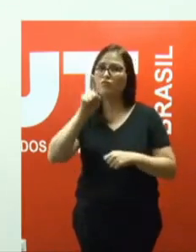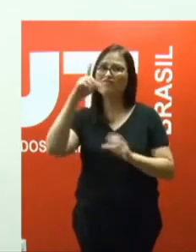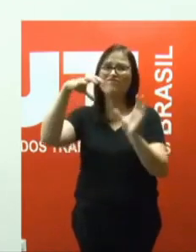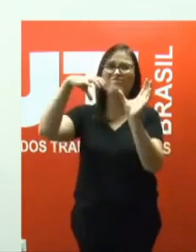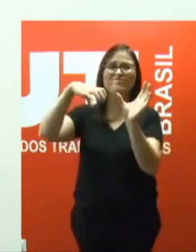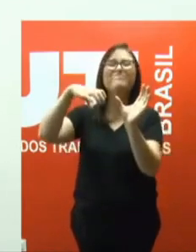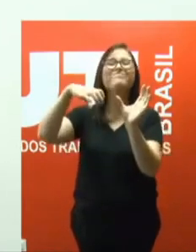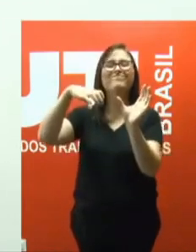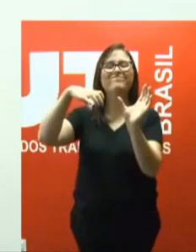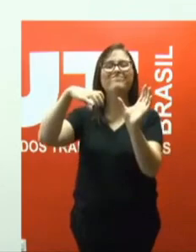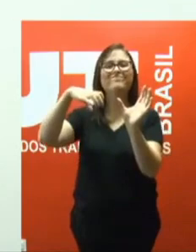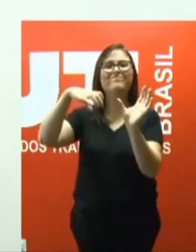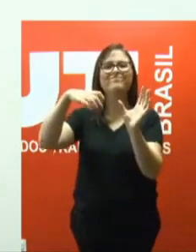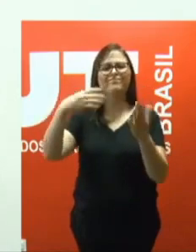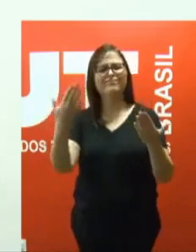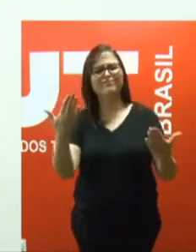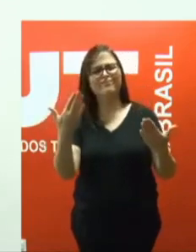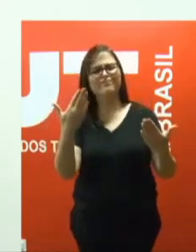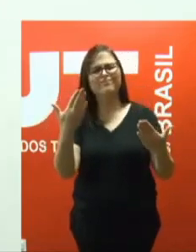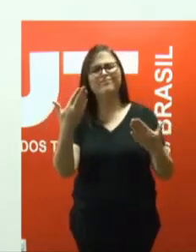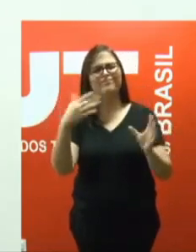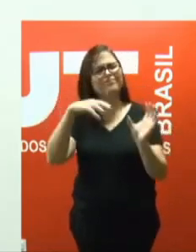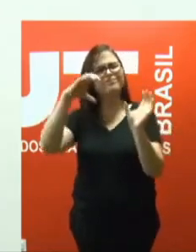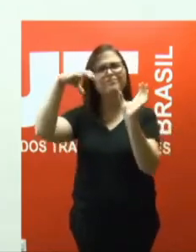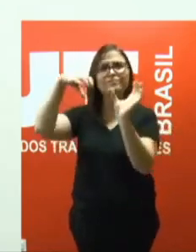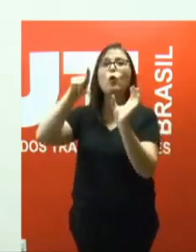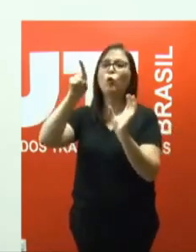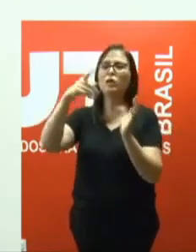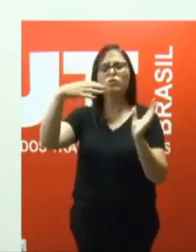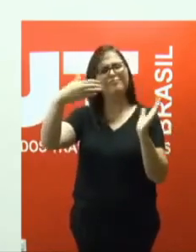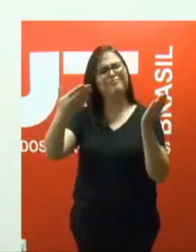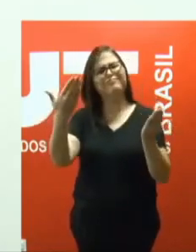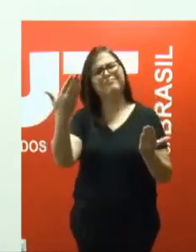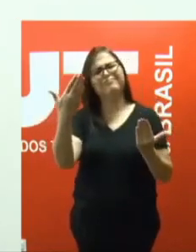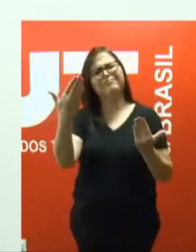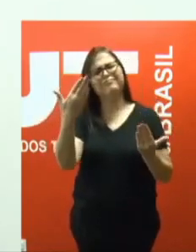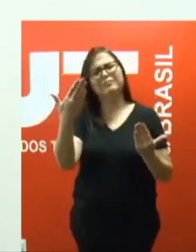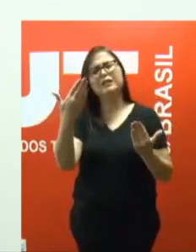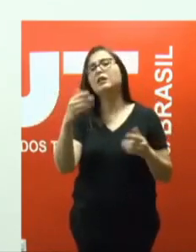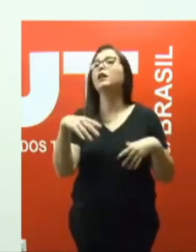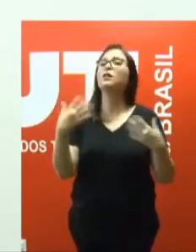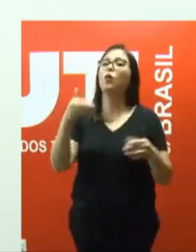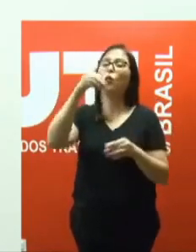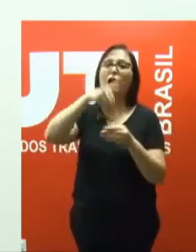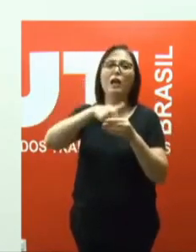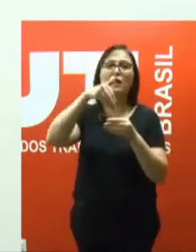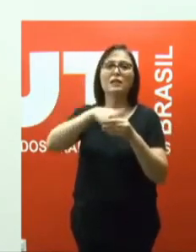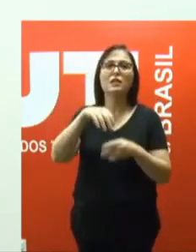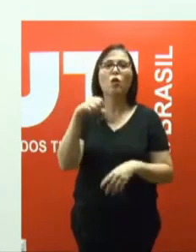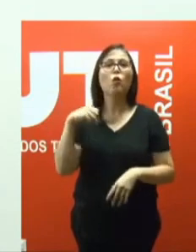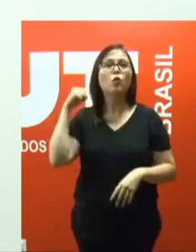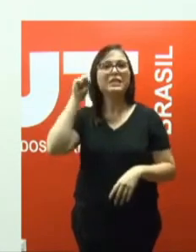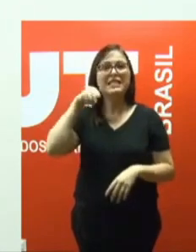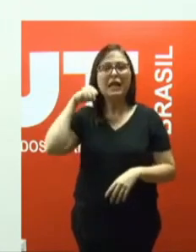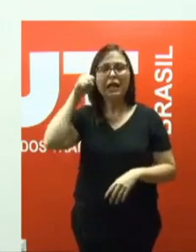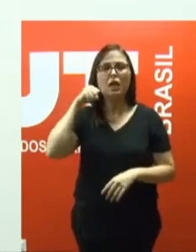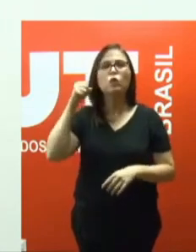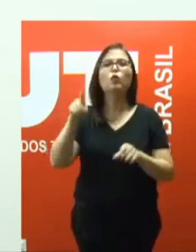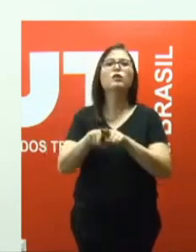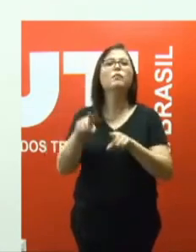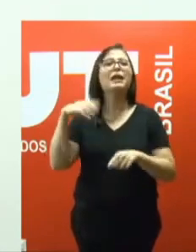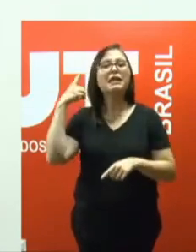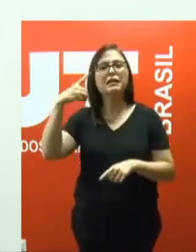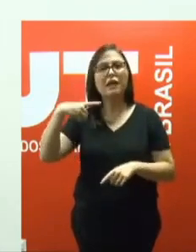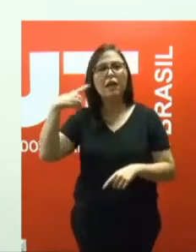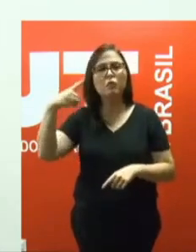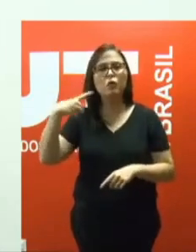Nacional. E vocês sabem que a eleição de deputados e deputadas, de senadores e senadoras, passa a